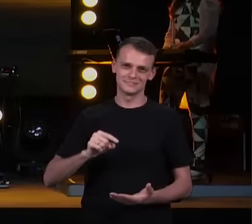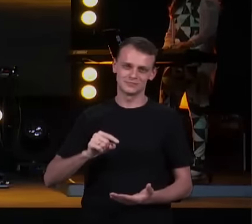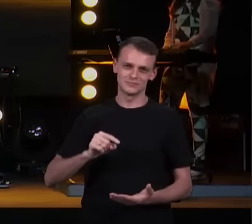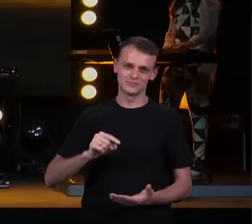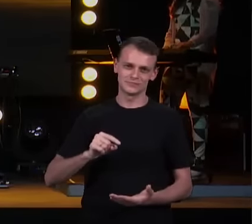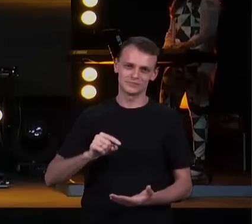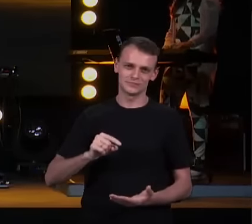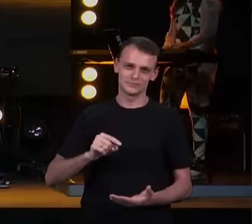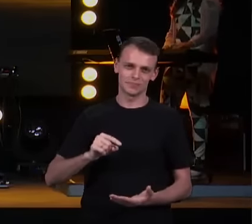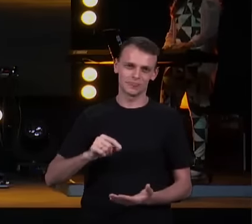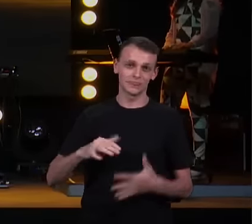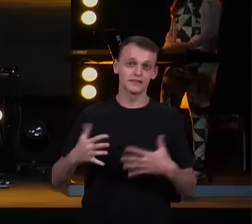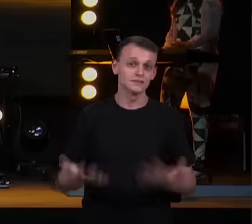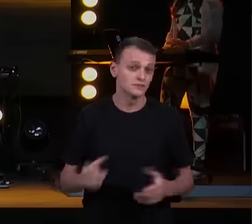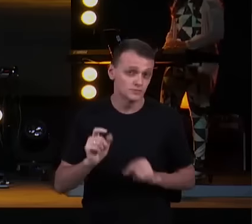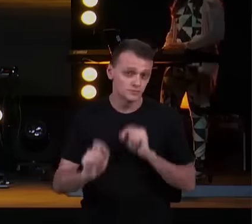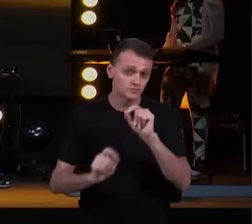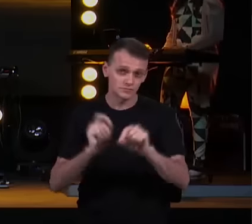Então nós